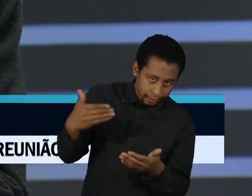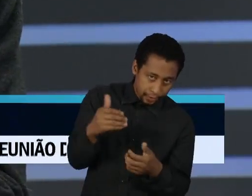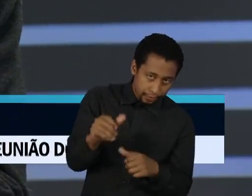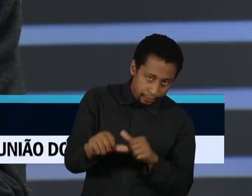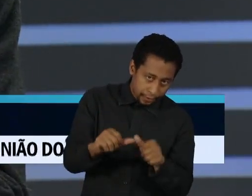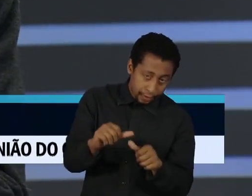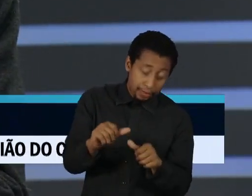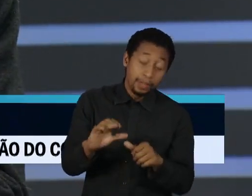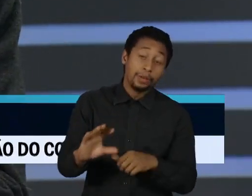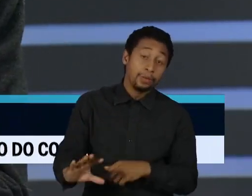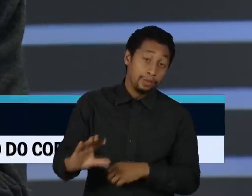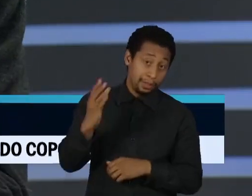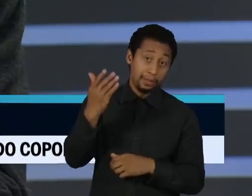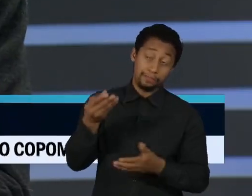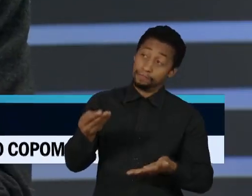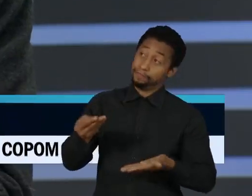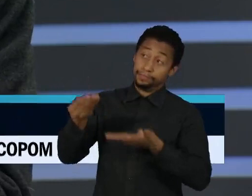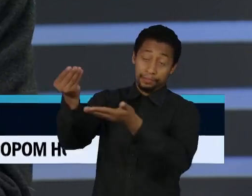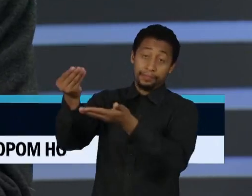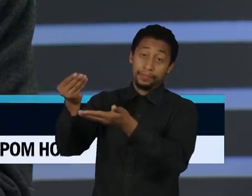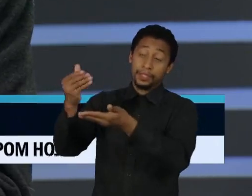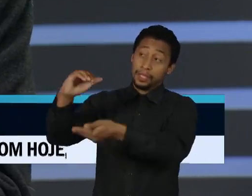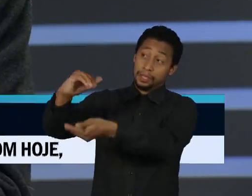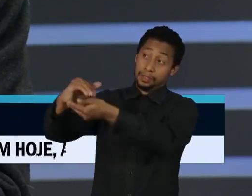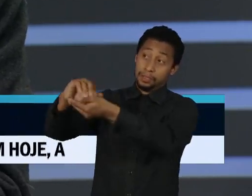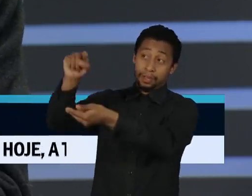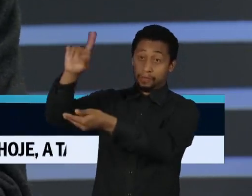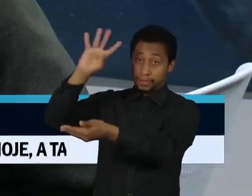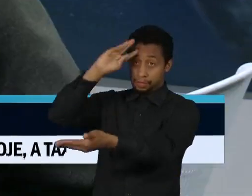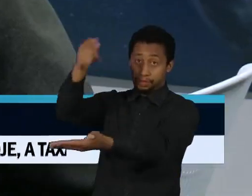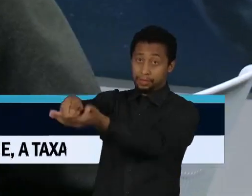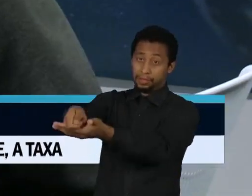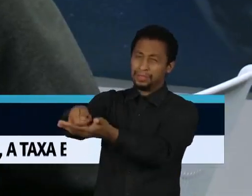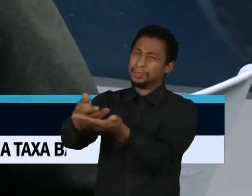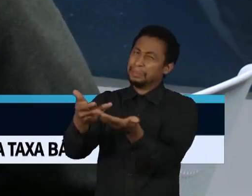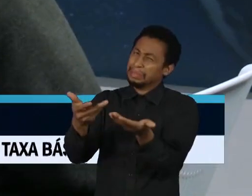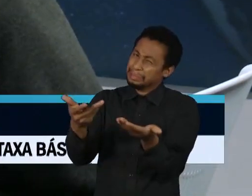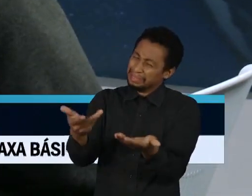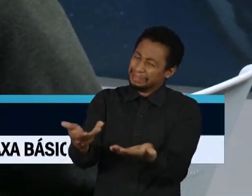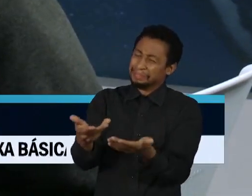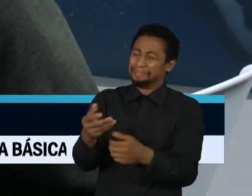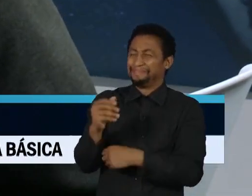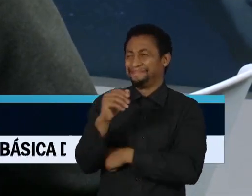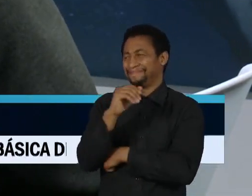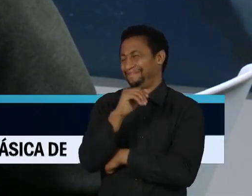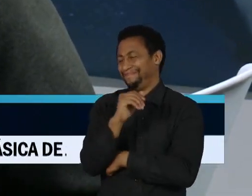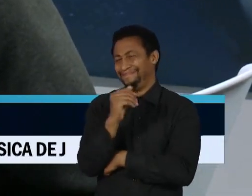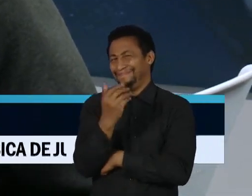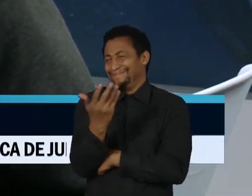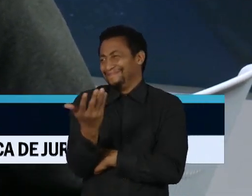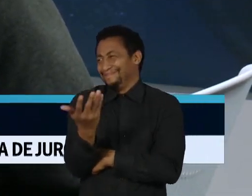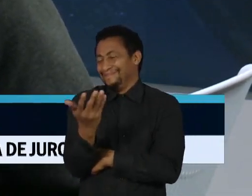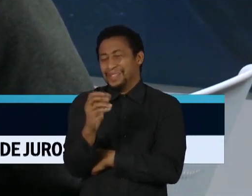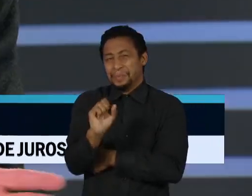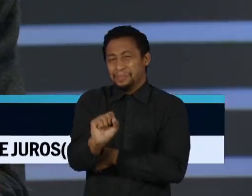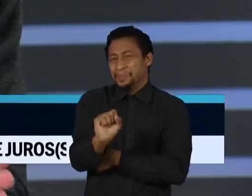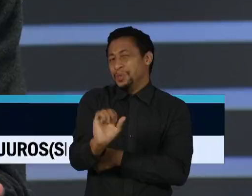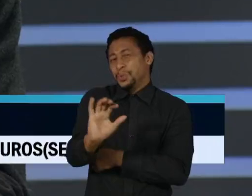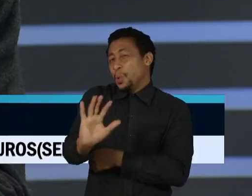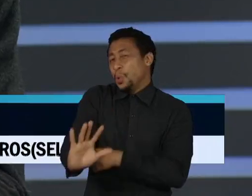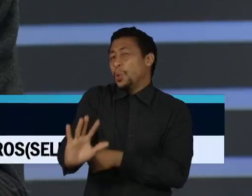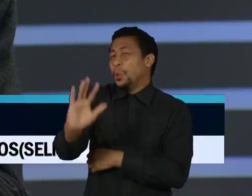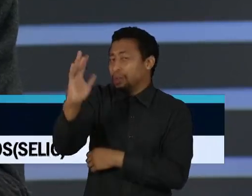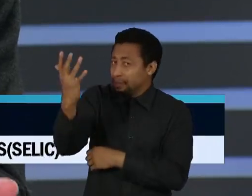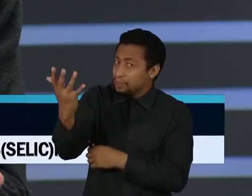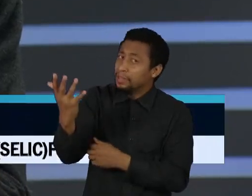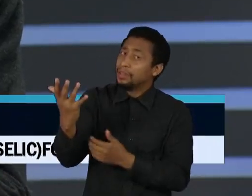significa Supremo Tribunal Federal. Então, isso aí pode escalar indefinidamente, pode ser até que ele chegue, por força desse